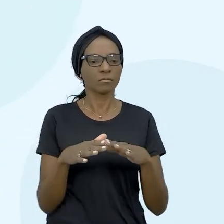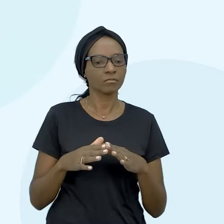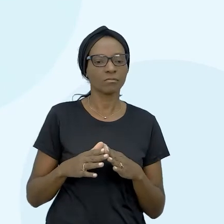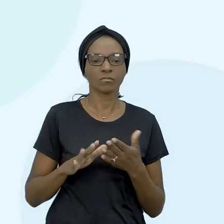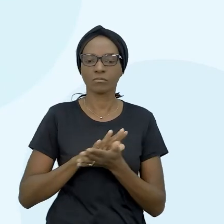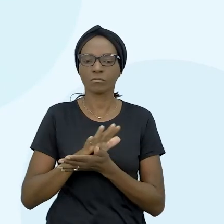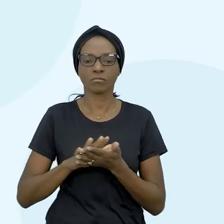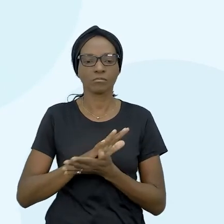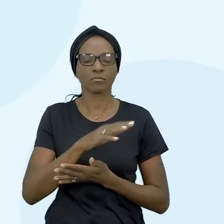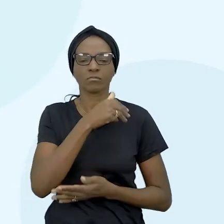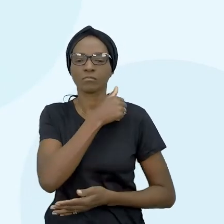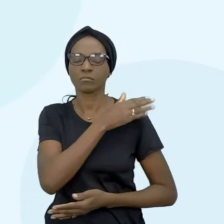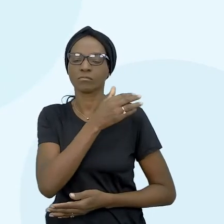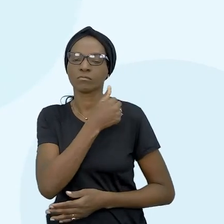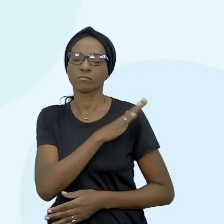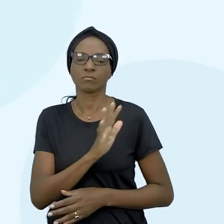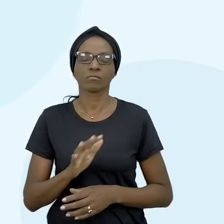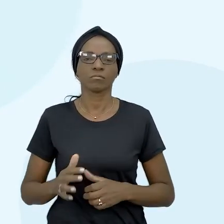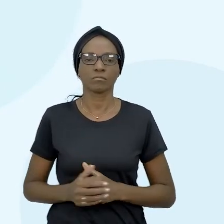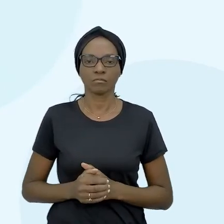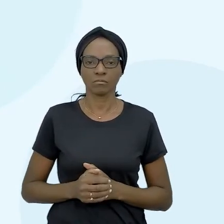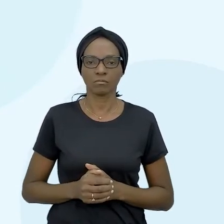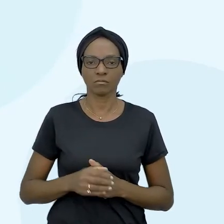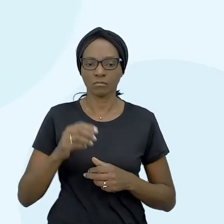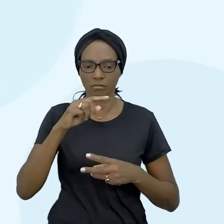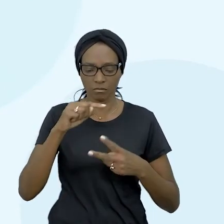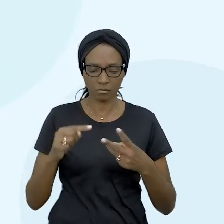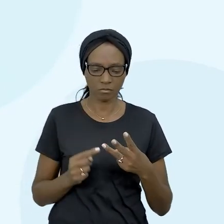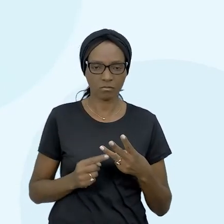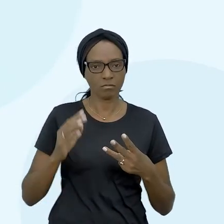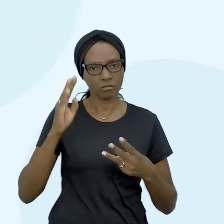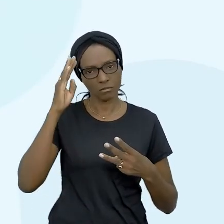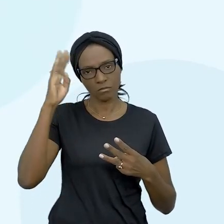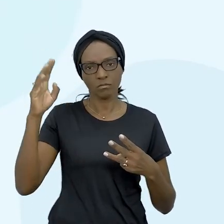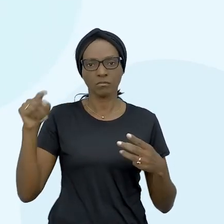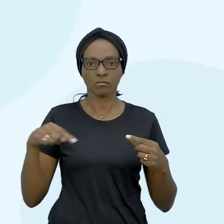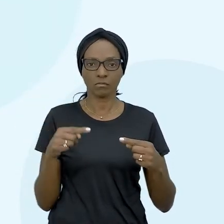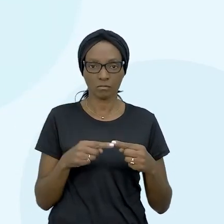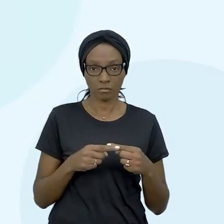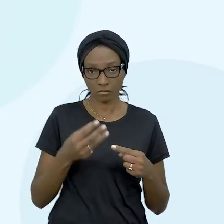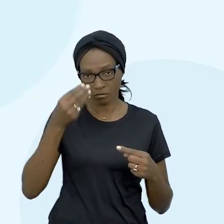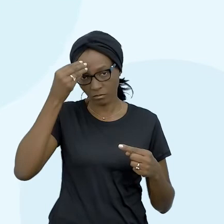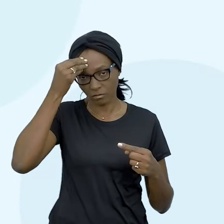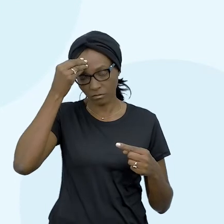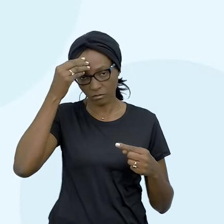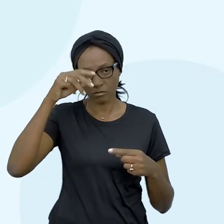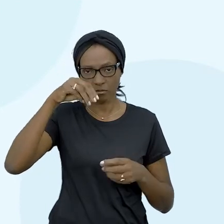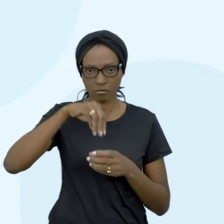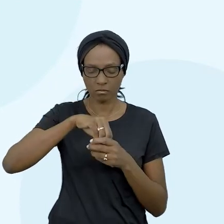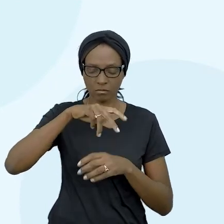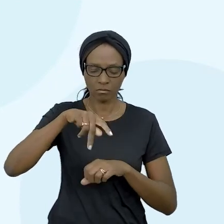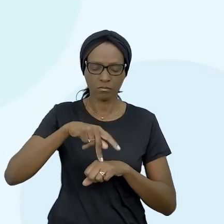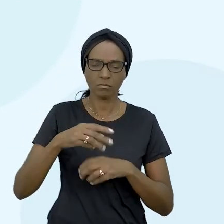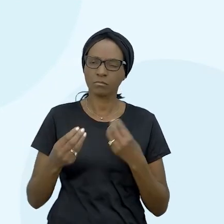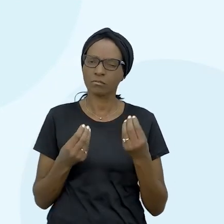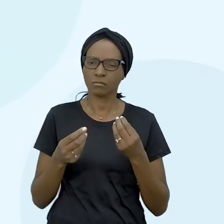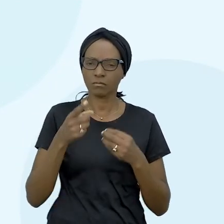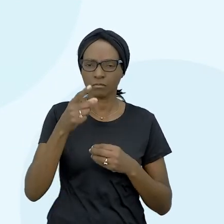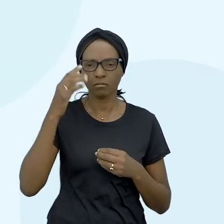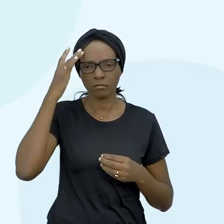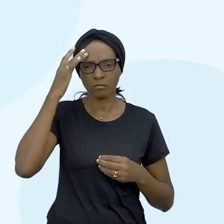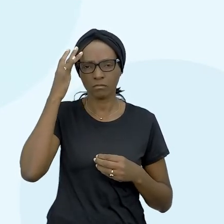de discriminação. Tendo em vista esses objetivos fundamentais do nosso país, pessoal, como você